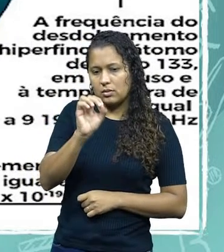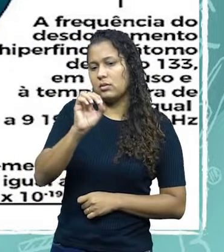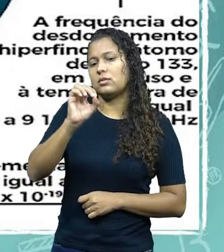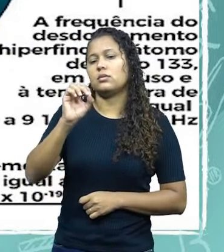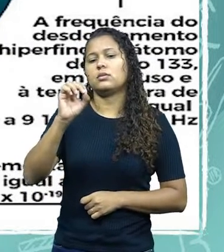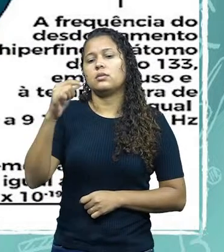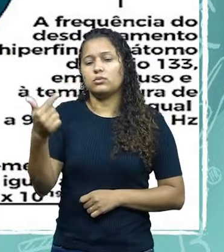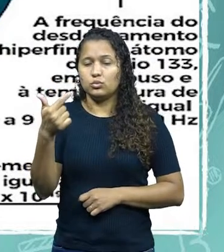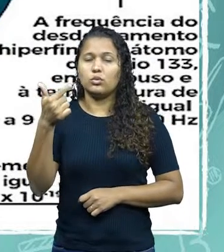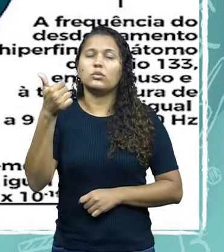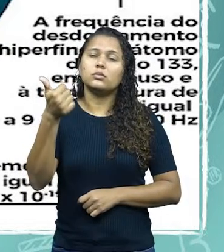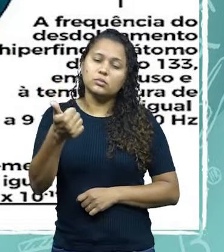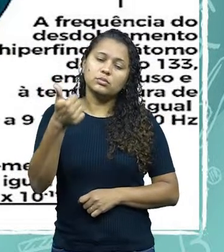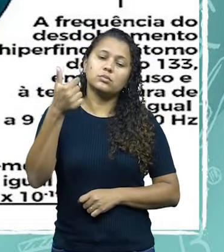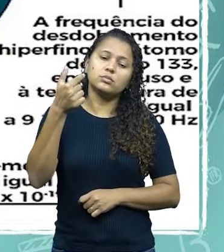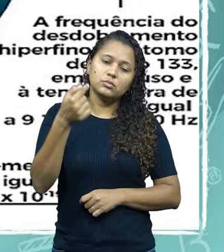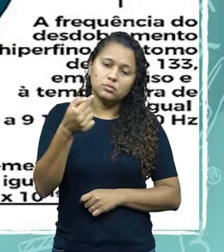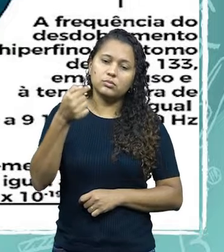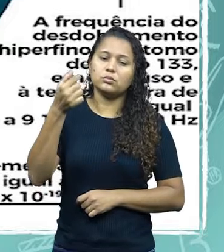602,